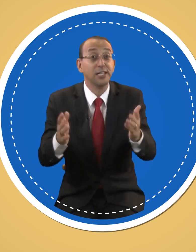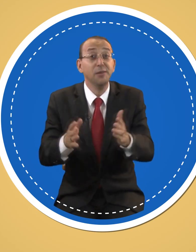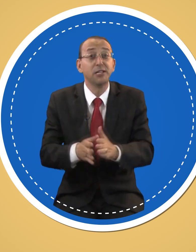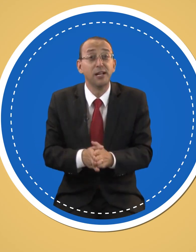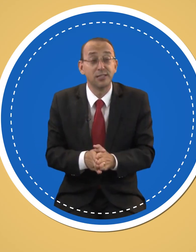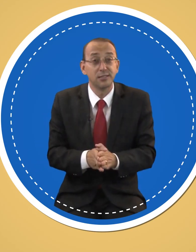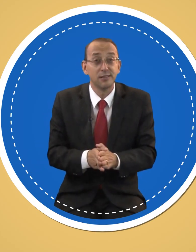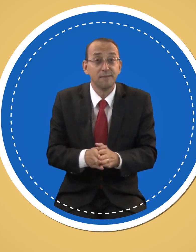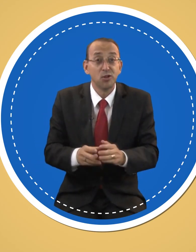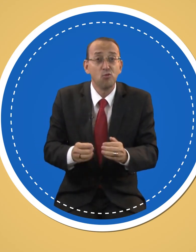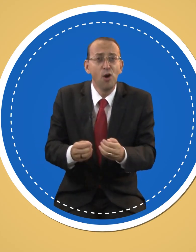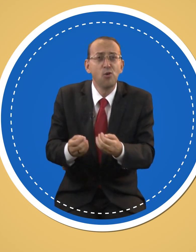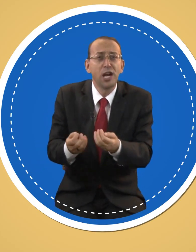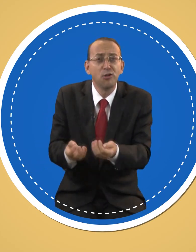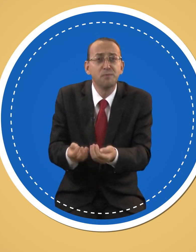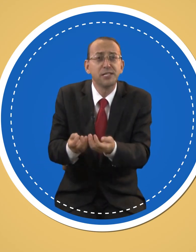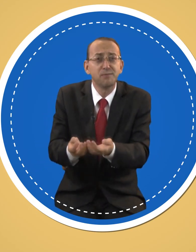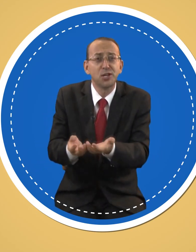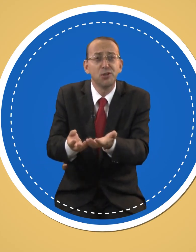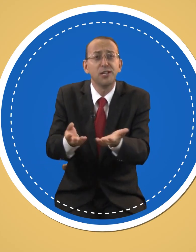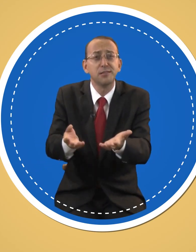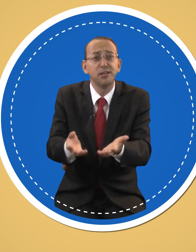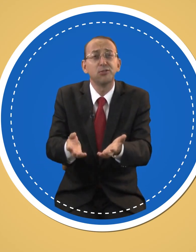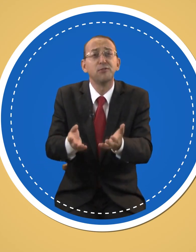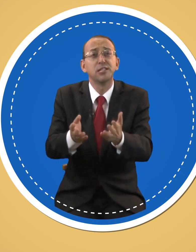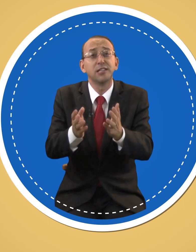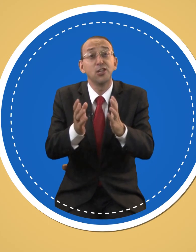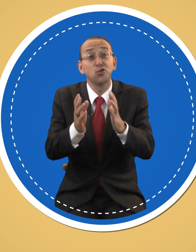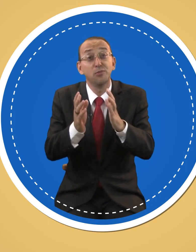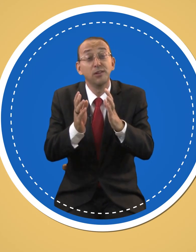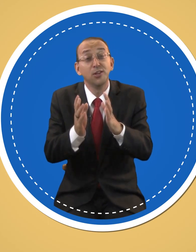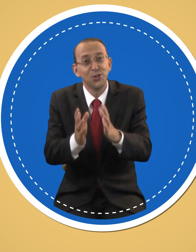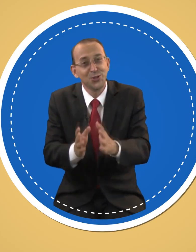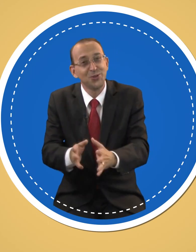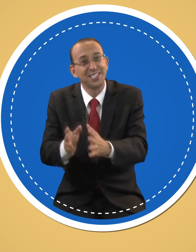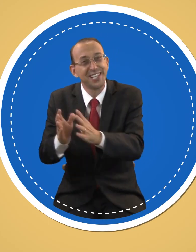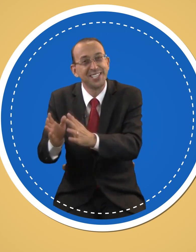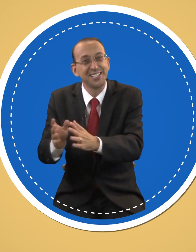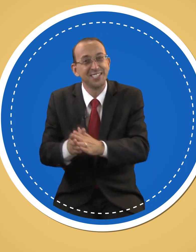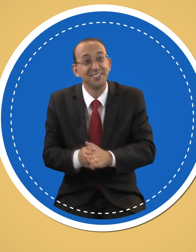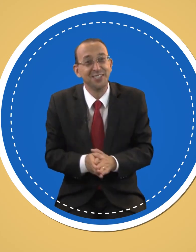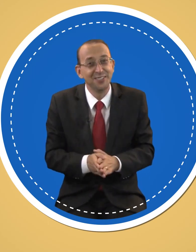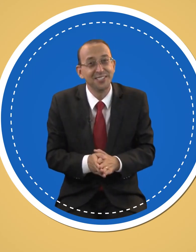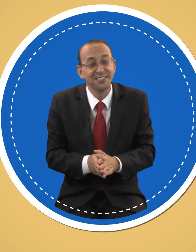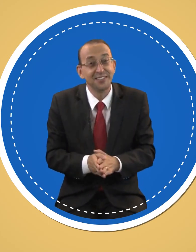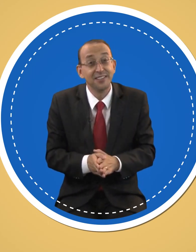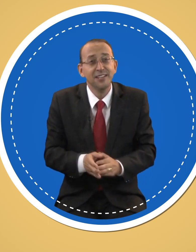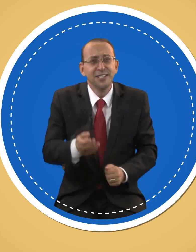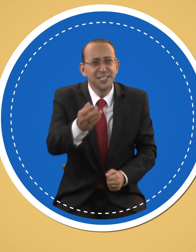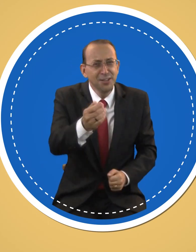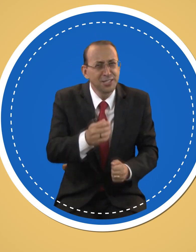boas limitantes Qual o grau de percepção e conhecimento que você tem sobre suas crenças e